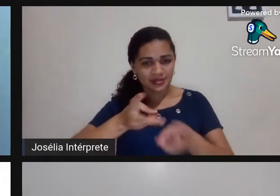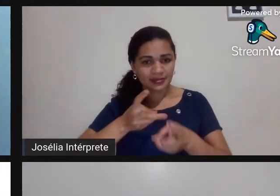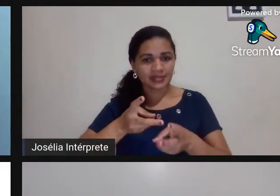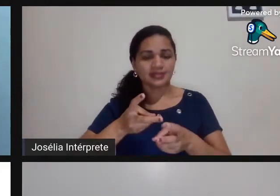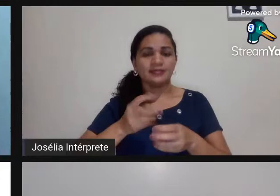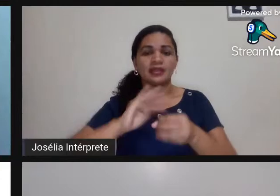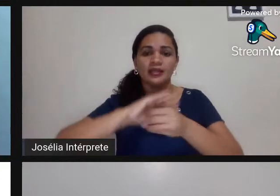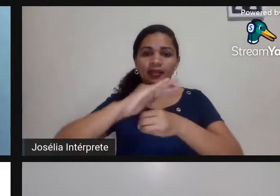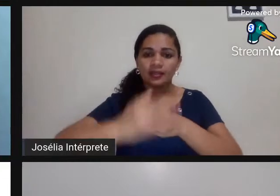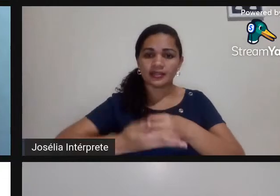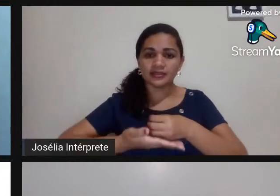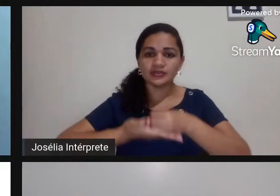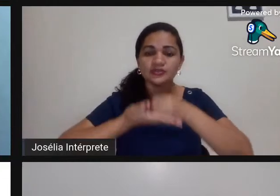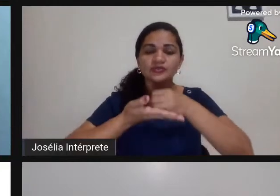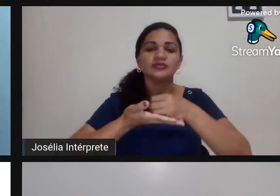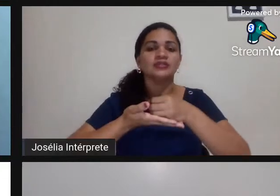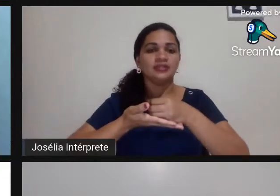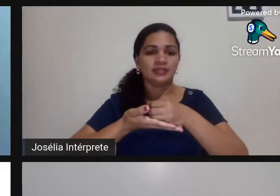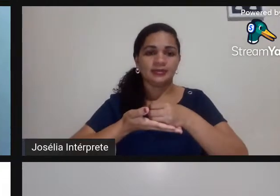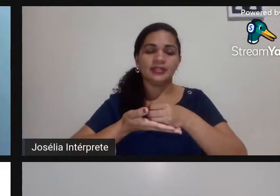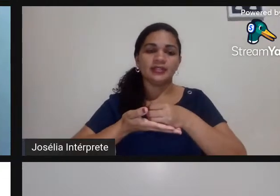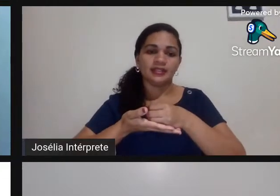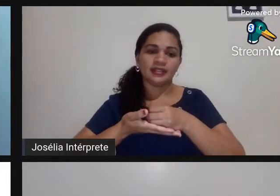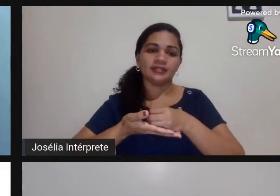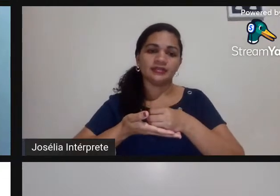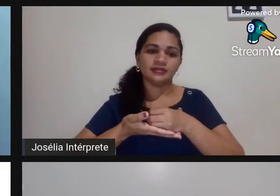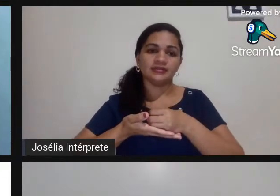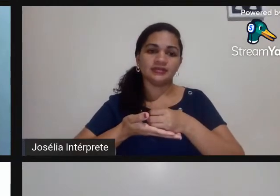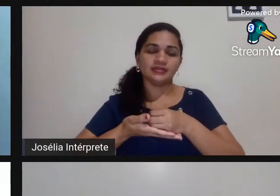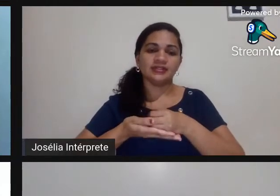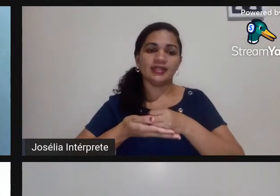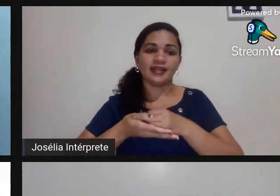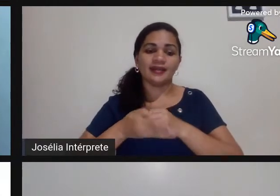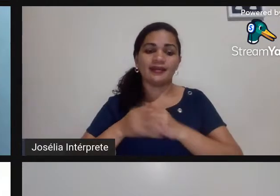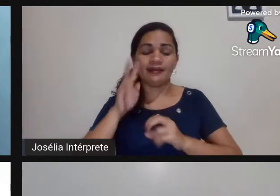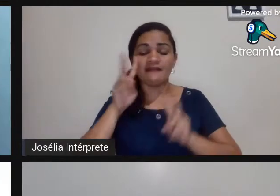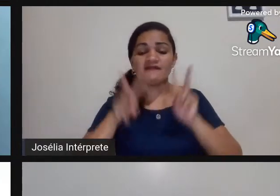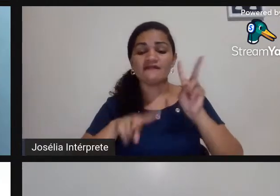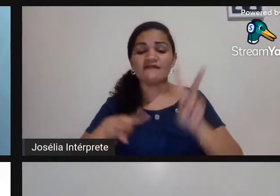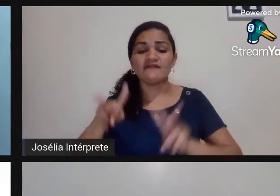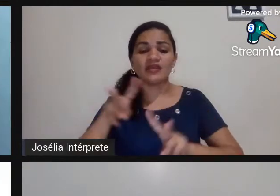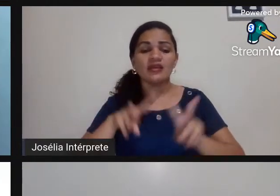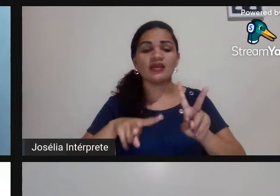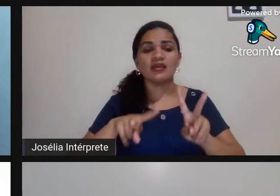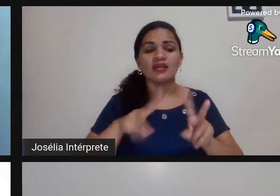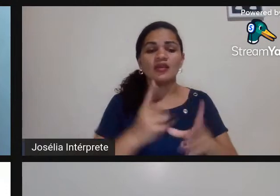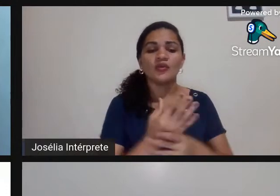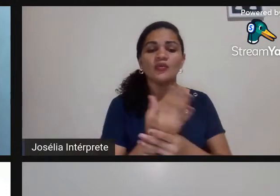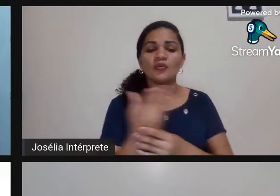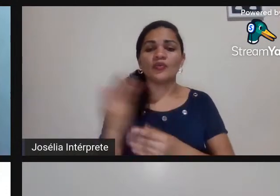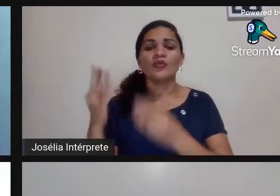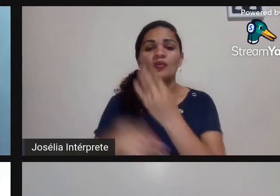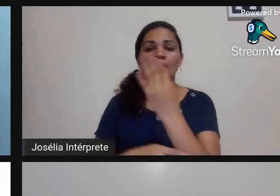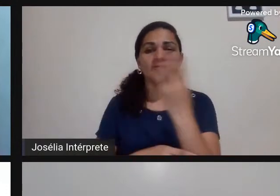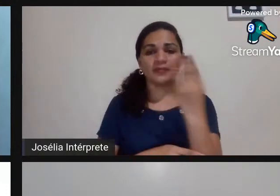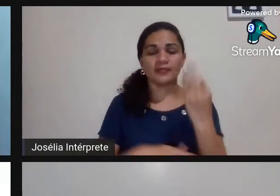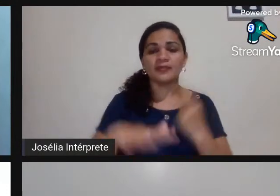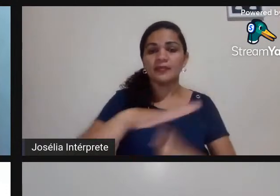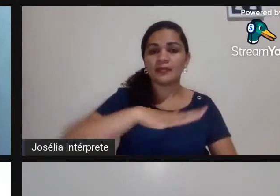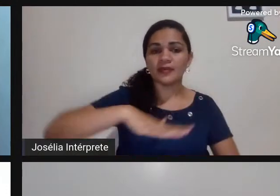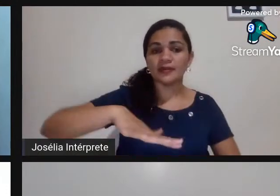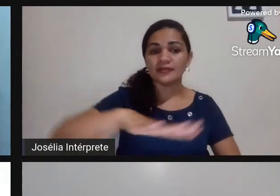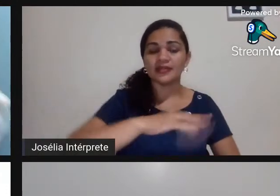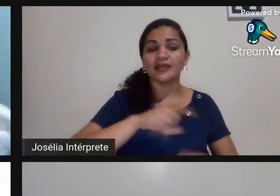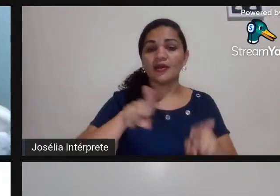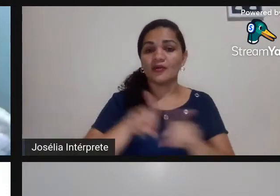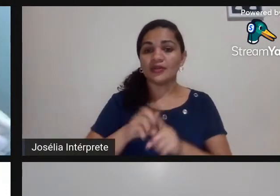sustentabilidade a gente não consegue mais hoje Dias vence ar ver algo somente pelo ponto de vista ambiental vejo pelo ponto de vista ambiental muitas vezes que eu tô